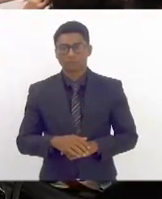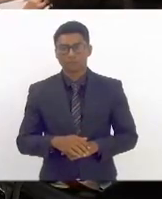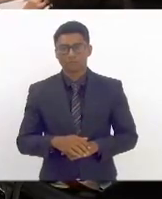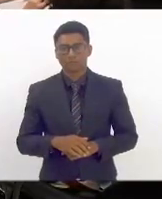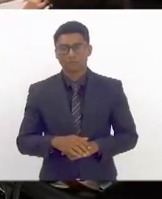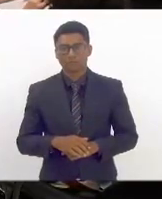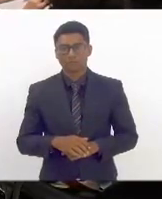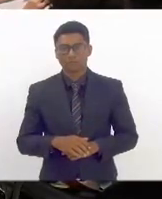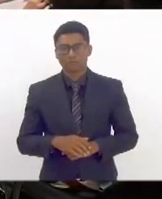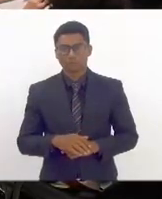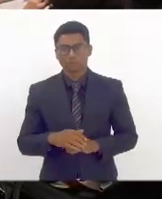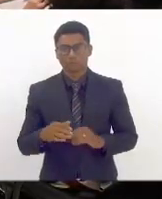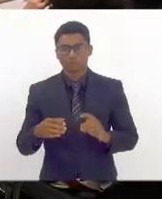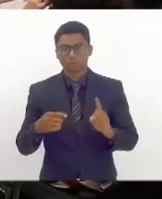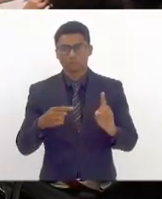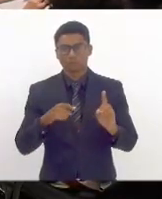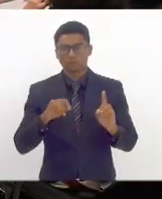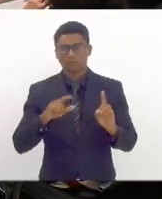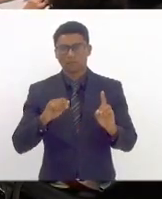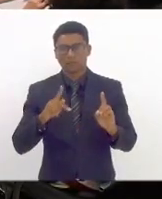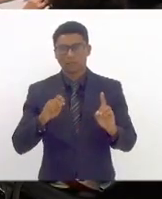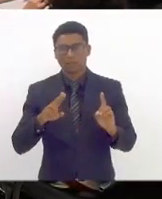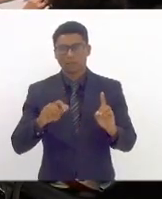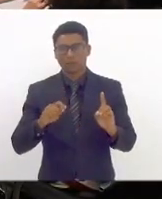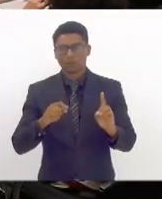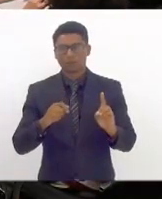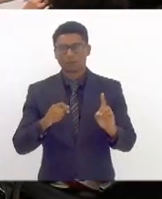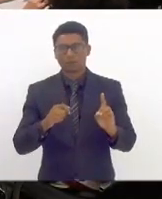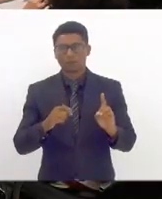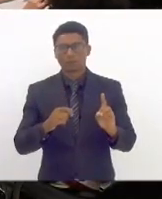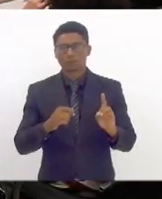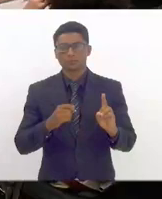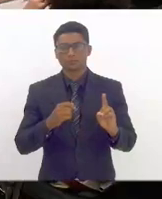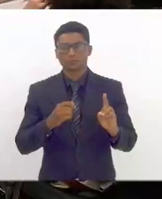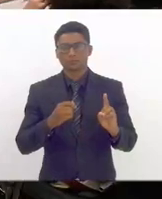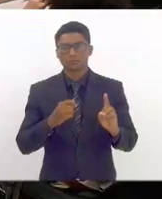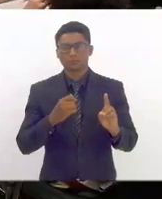e a Paula de Odé perdeu o seu filho espiritual